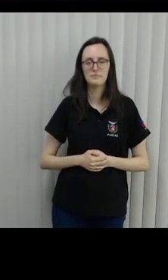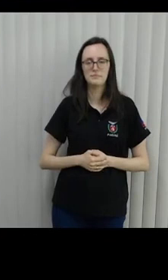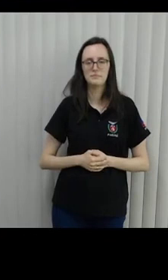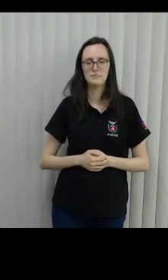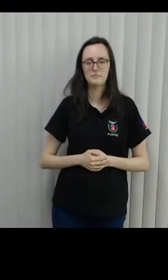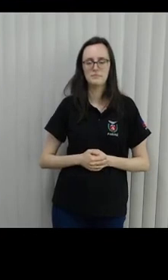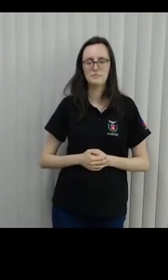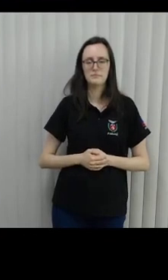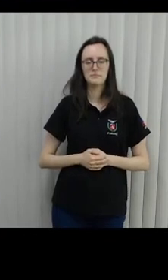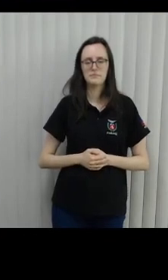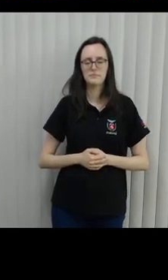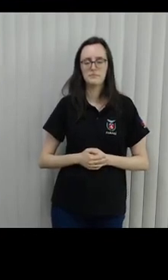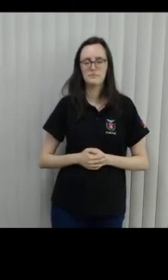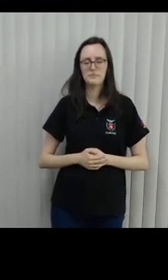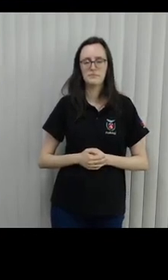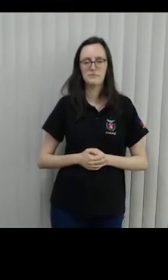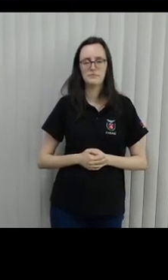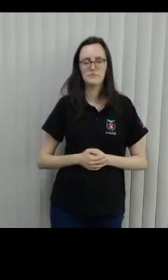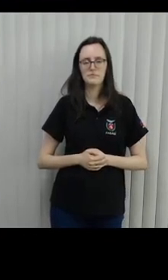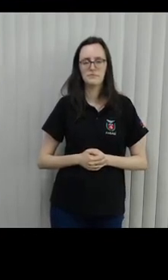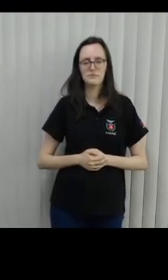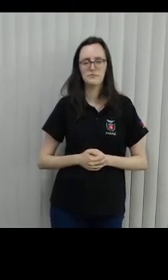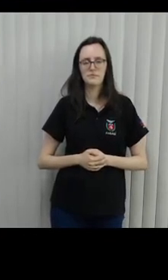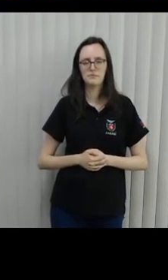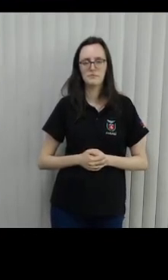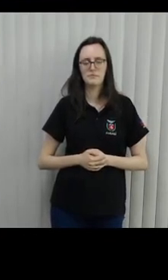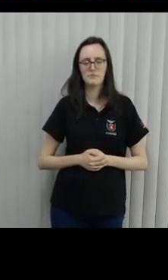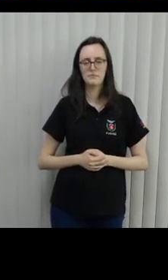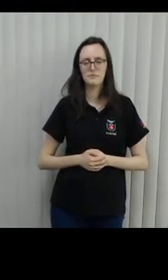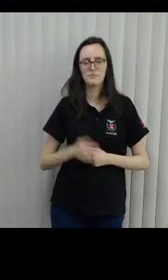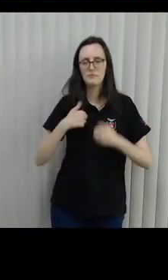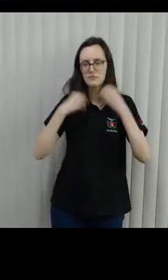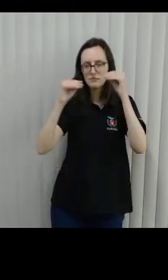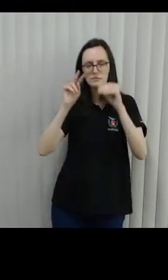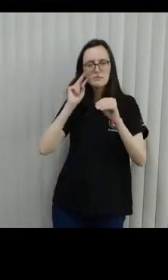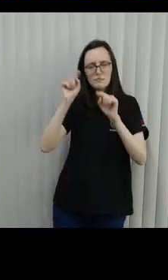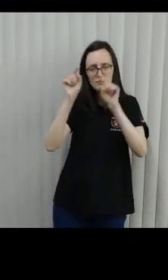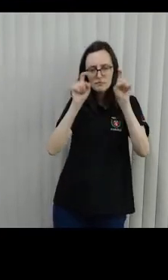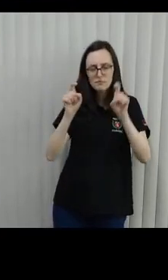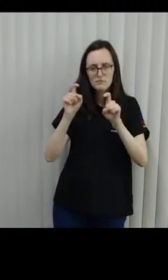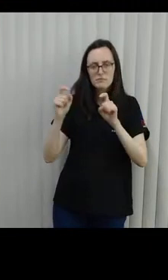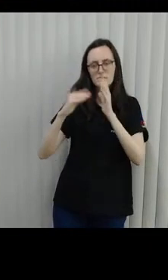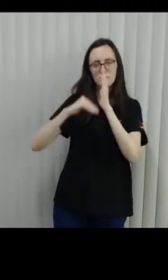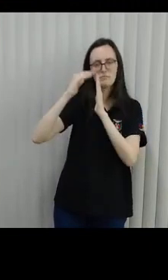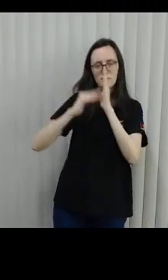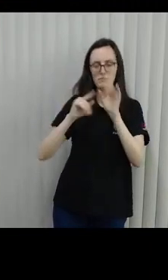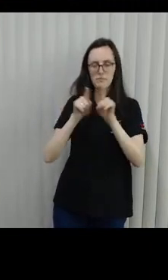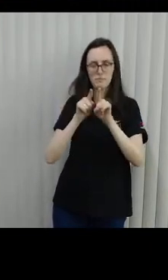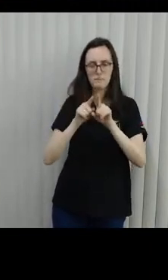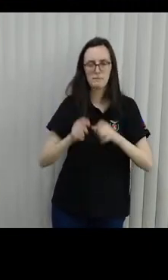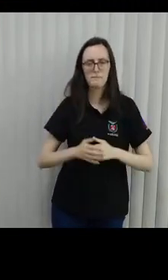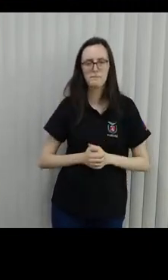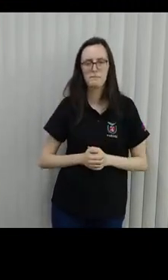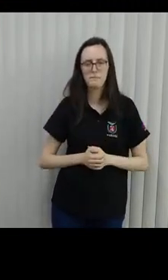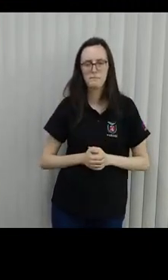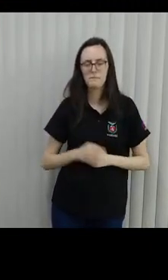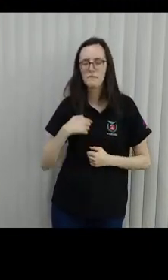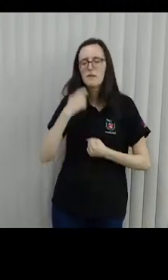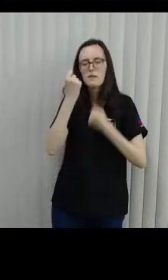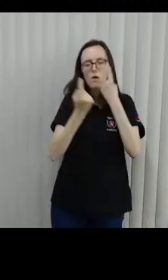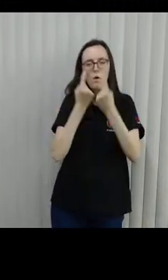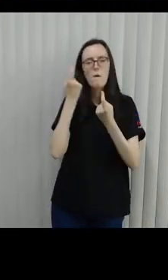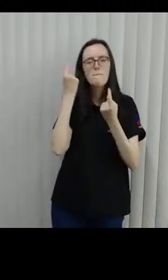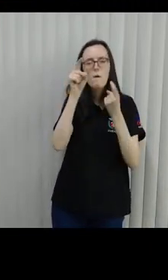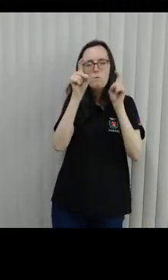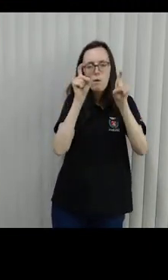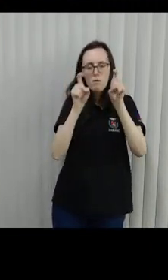também. Eu vou colocar aquele tom cinza, eu não vou achar nunca mais, gente. Mas vou tentar aqui. Vou colocar uns pontinhos aqui, ó. Vou